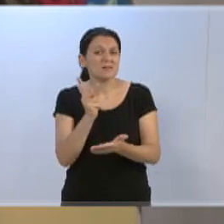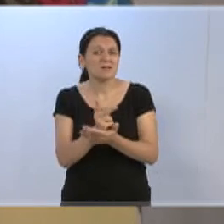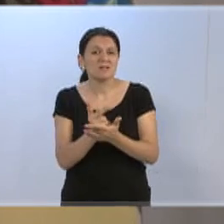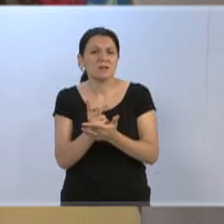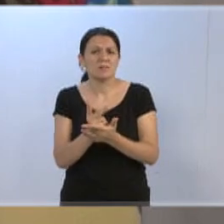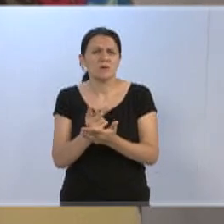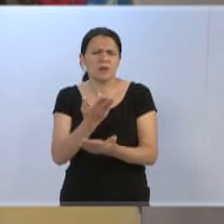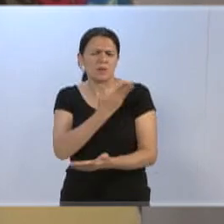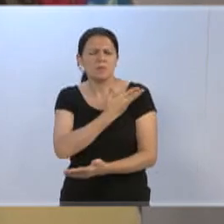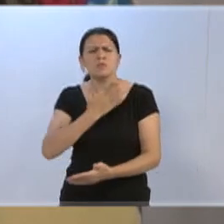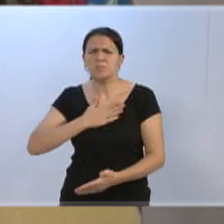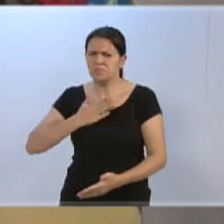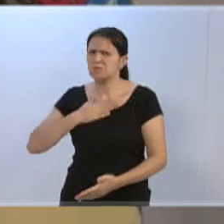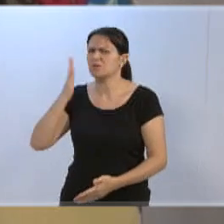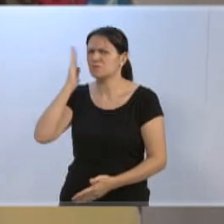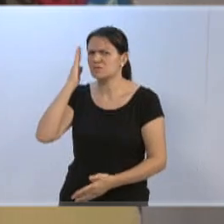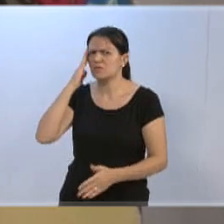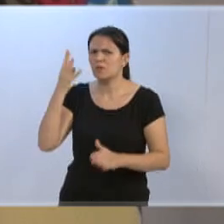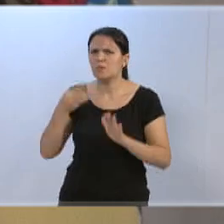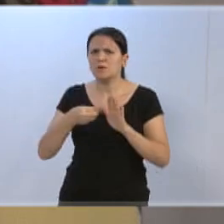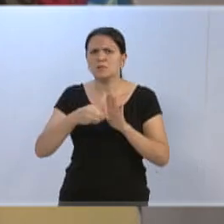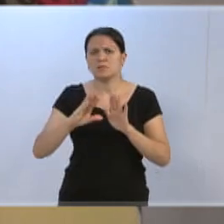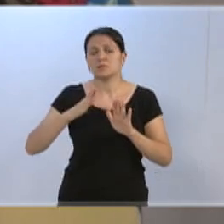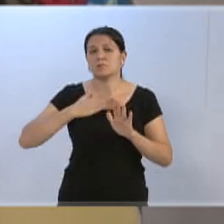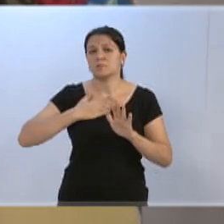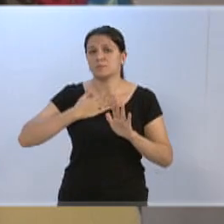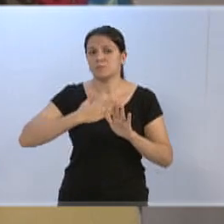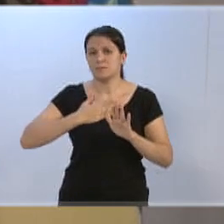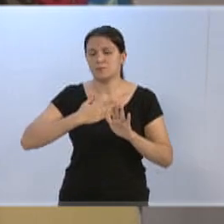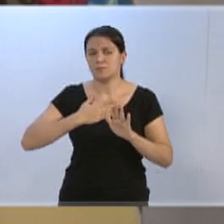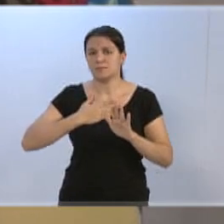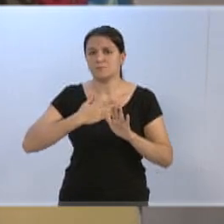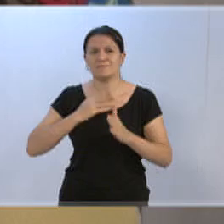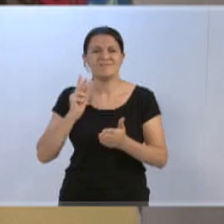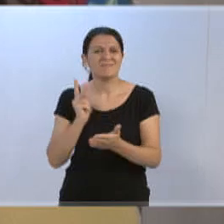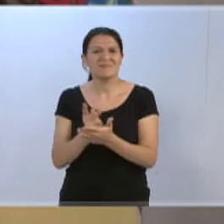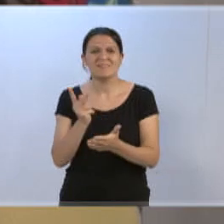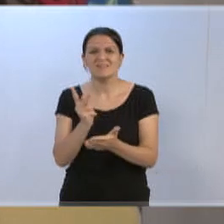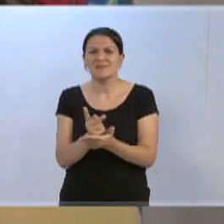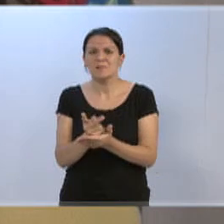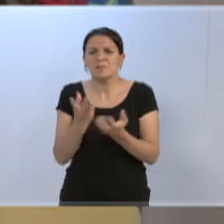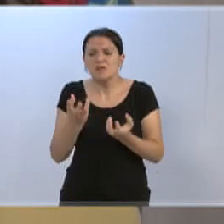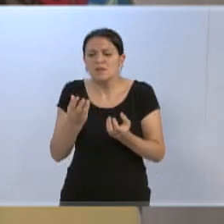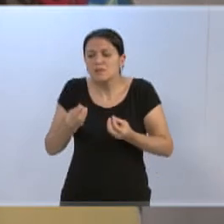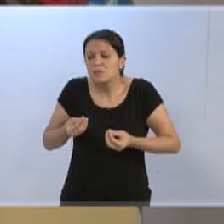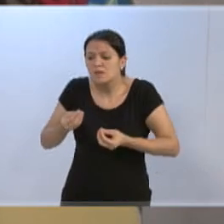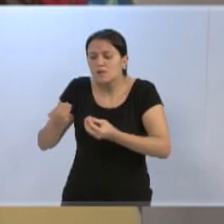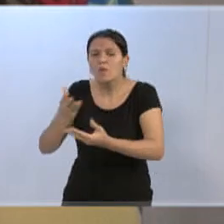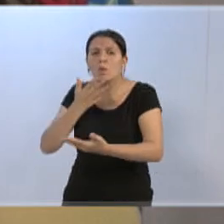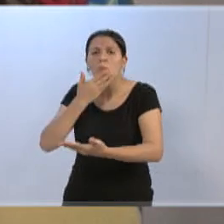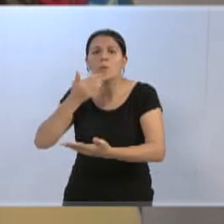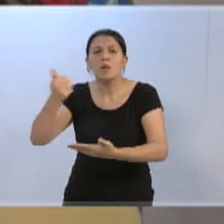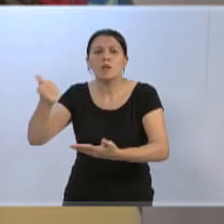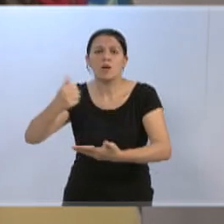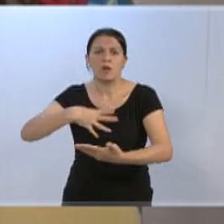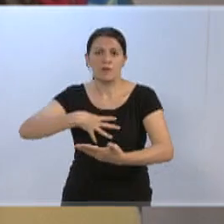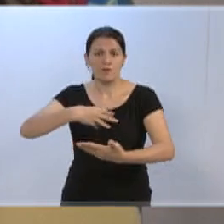amigos meus acompanharam, sabem que foram indicação minha, e sempre procurei dar o melhor para eles,